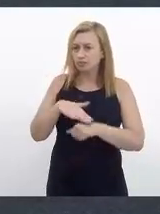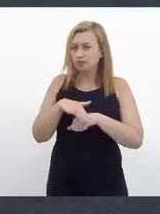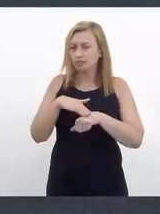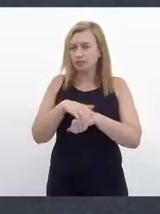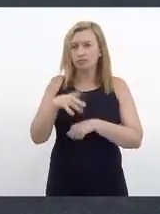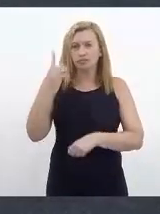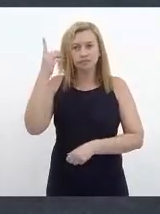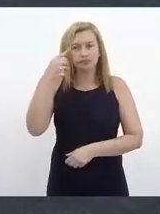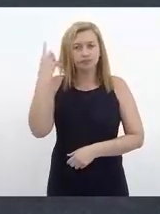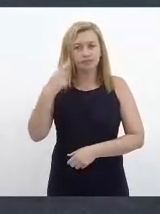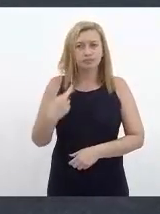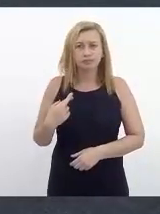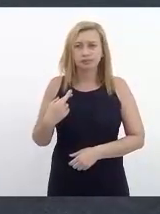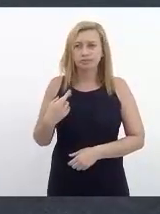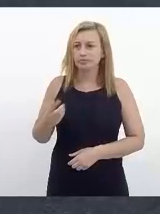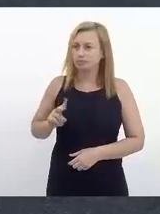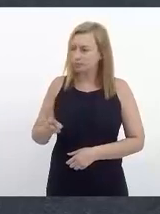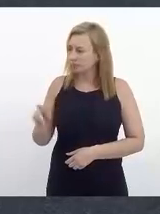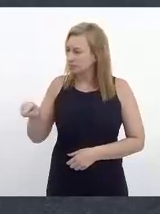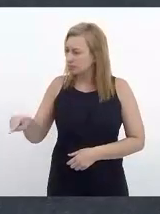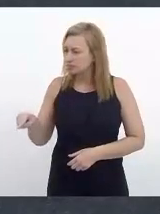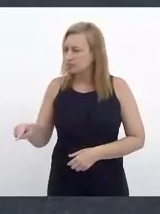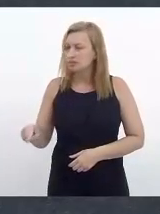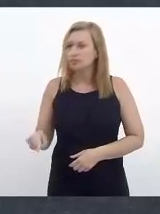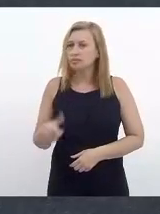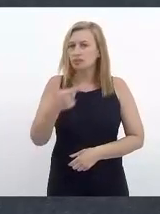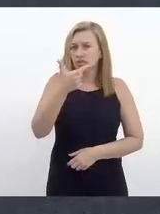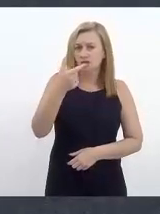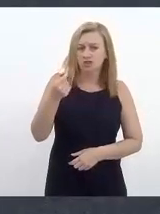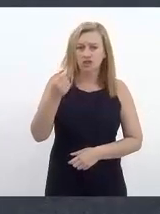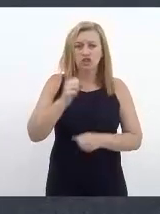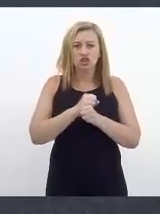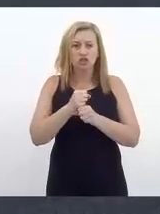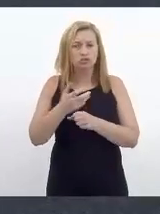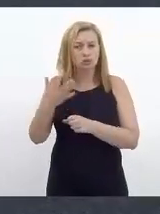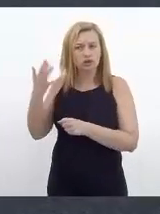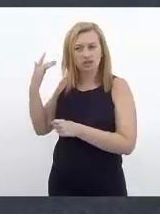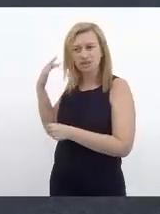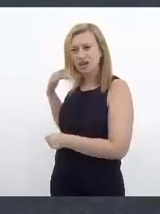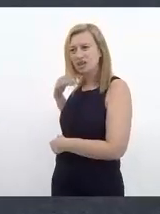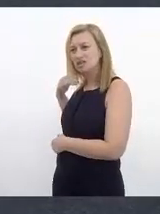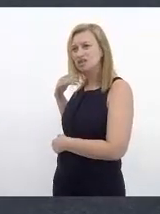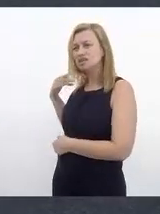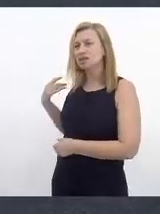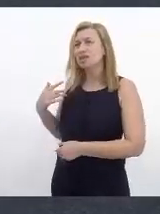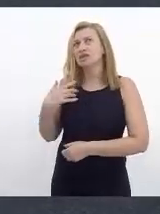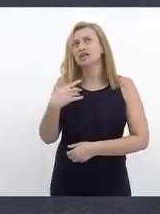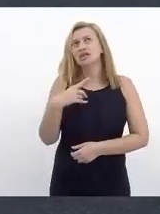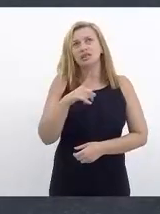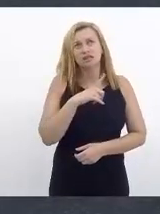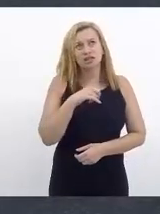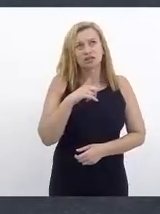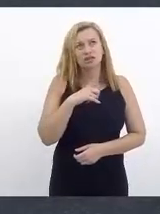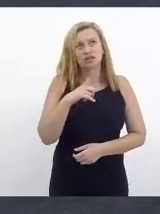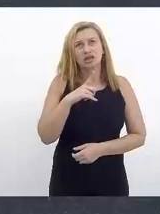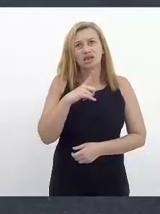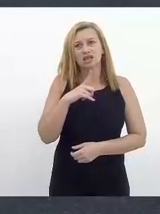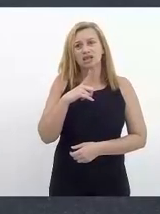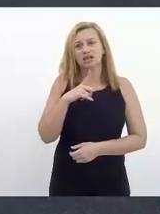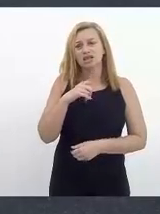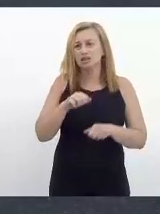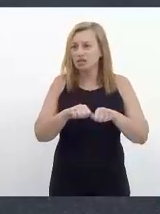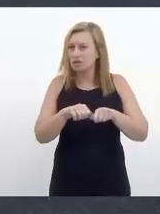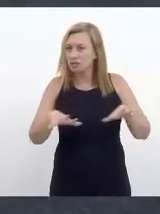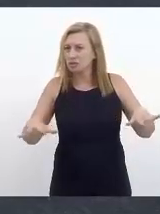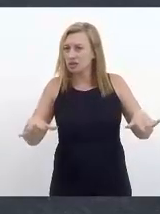deputada Renata, que está aqui ainda, de que se há 20 anos atrás, né, nós tivéssemos passado por essa